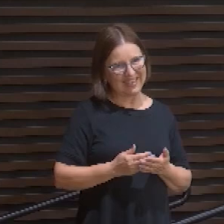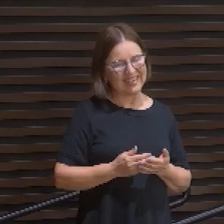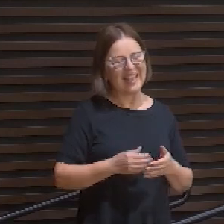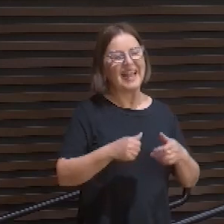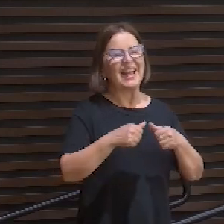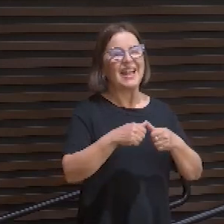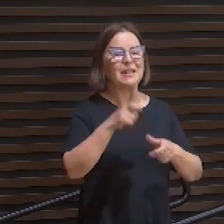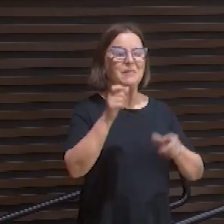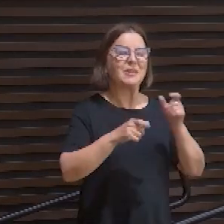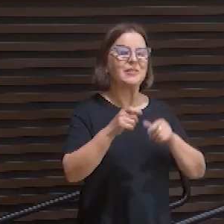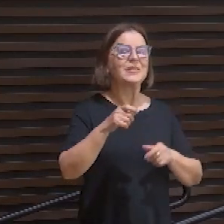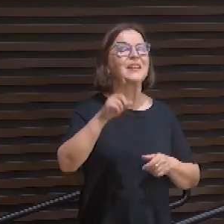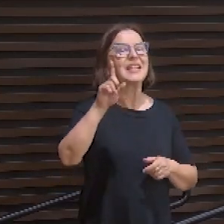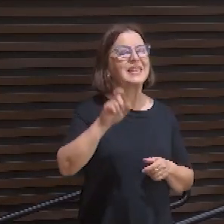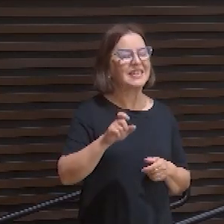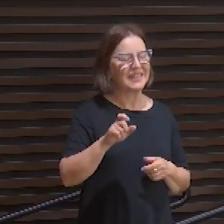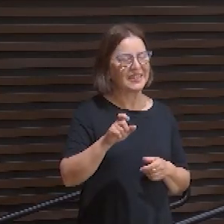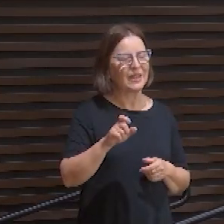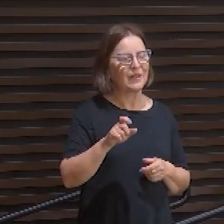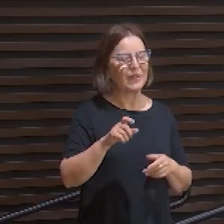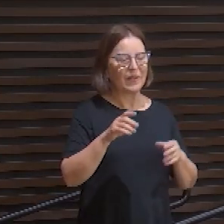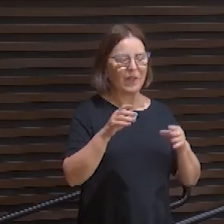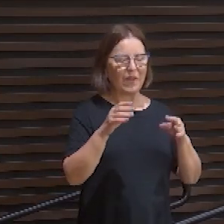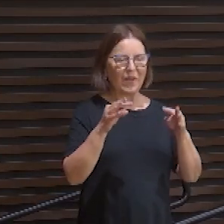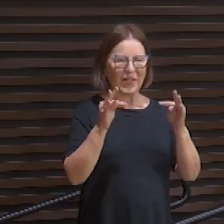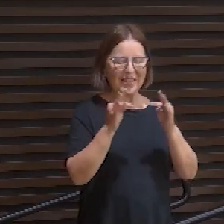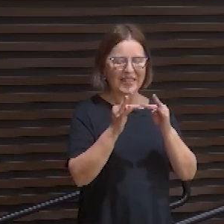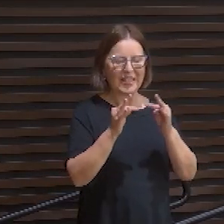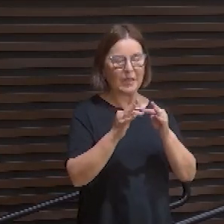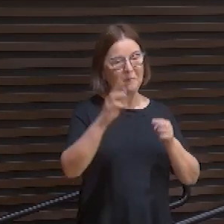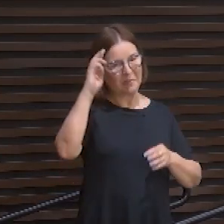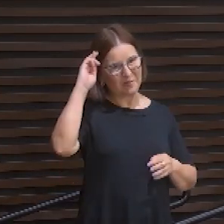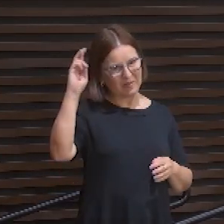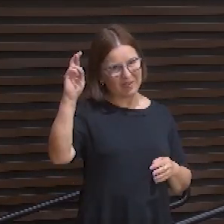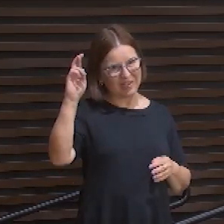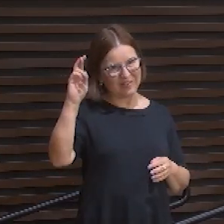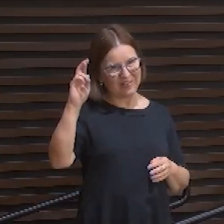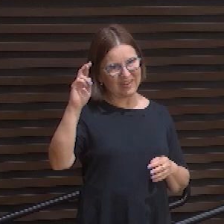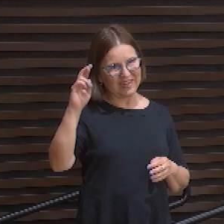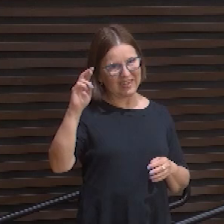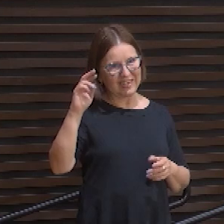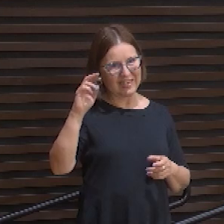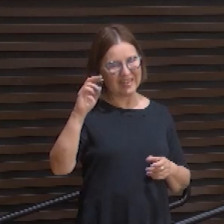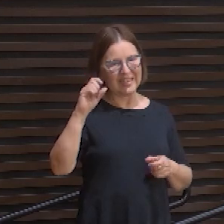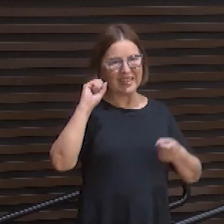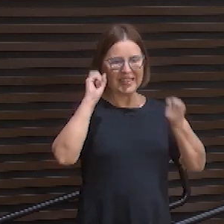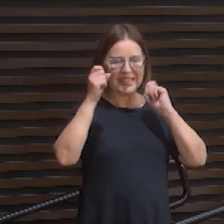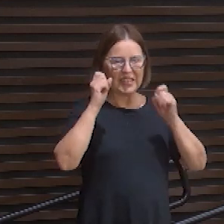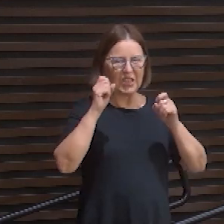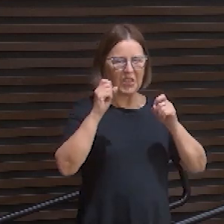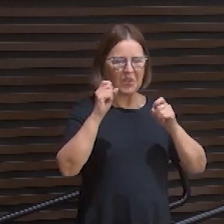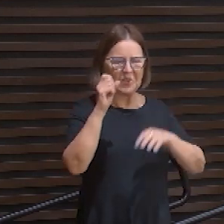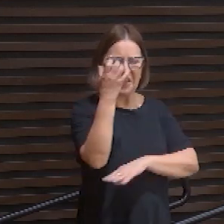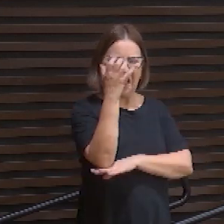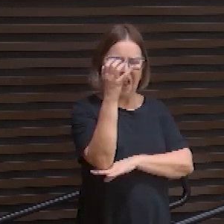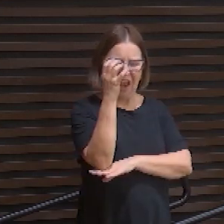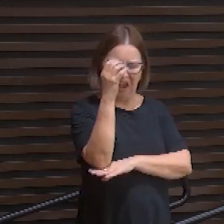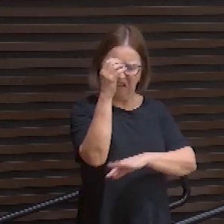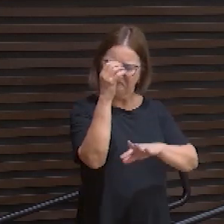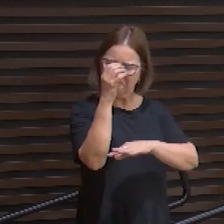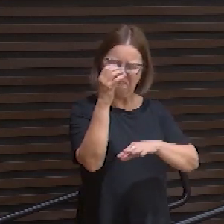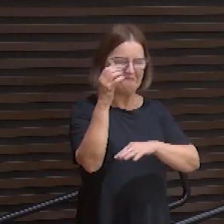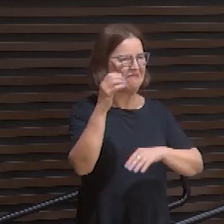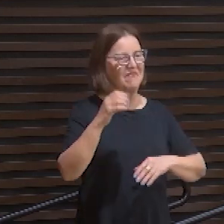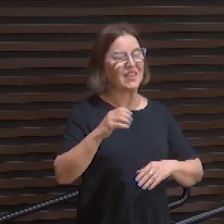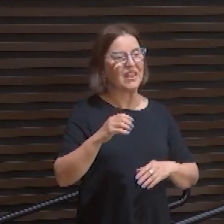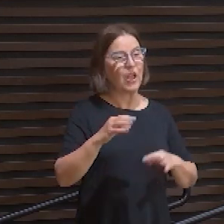O templo do Senhor é móvel. O templo do Senhor se reúne debaixo de uma árvore. O templo do Senhor